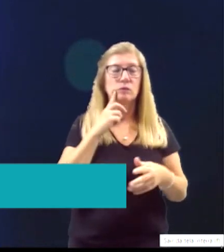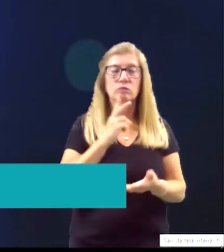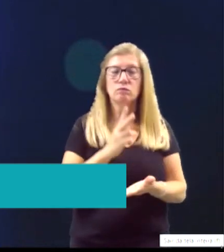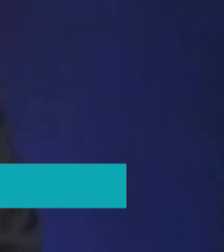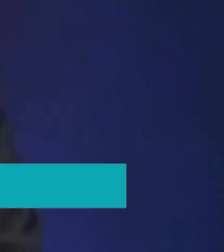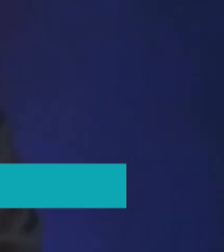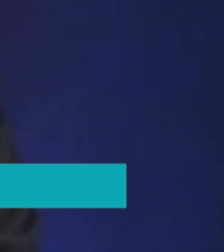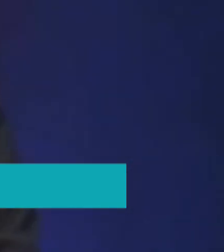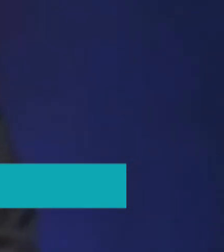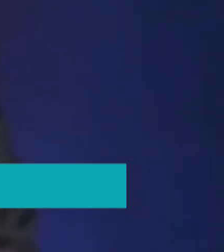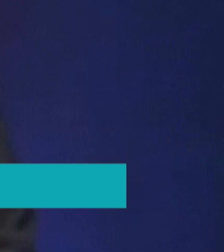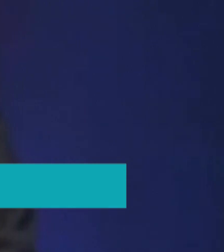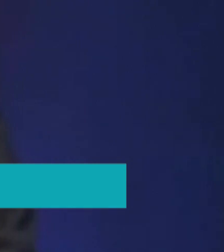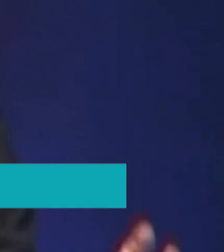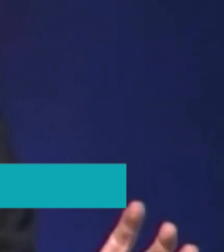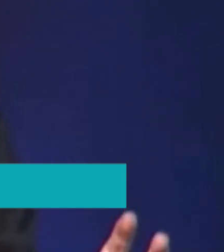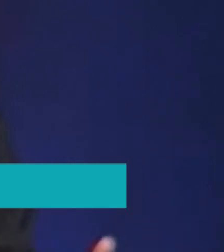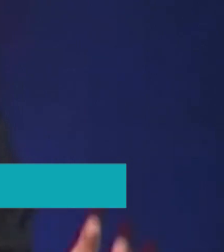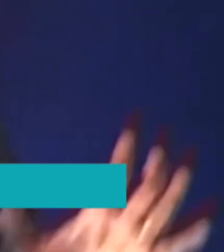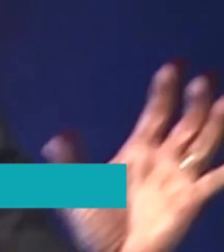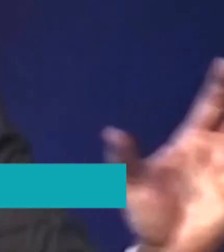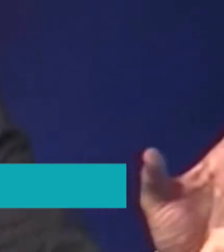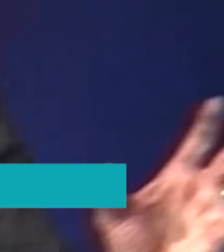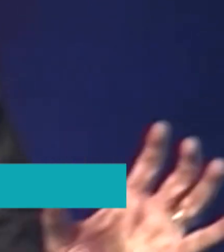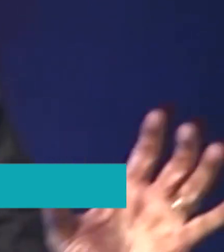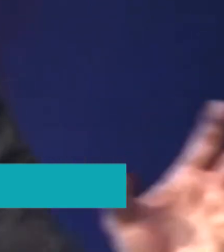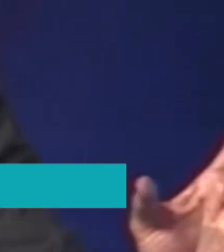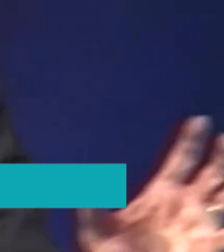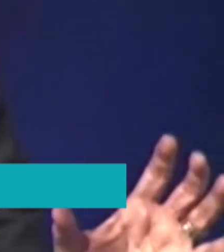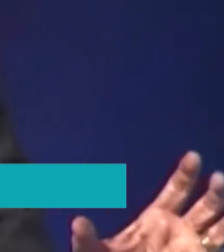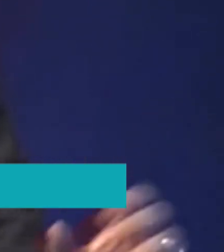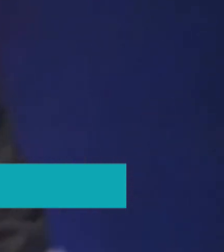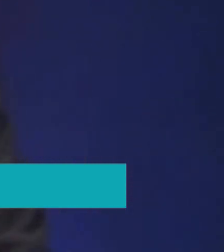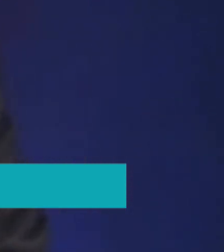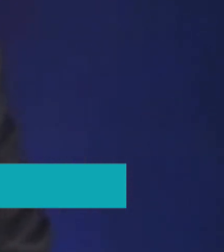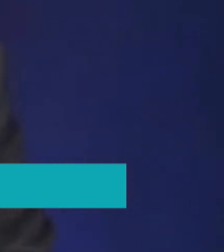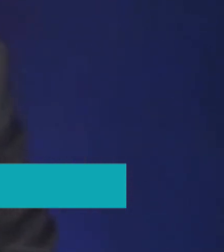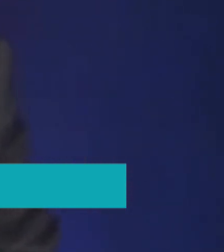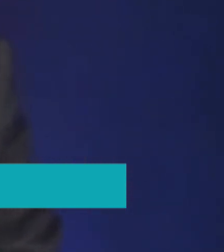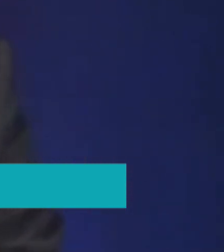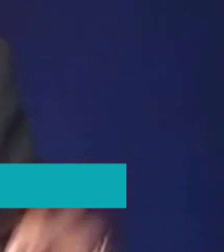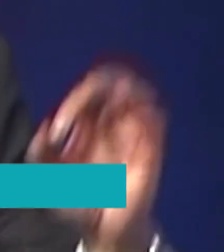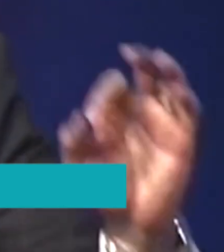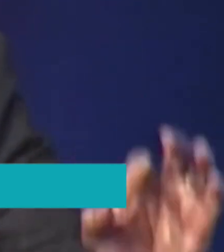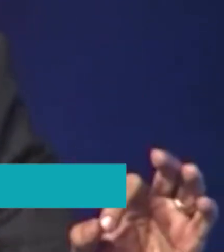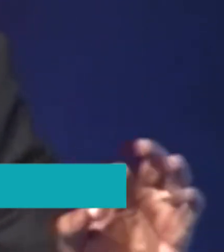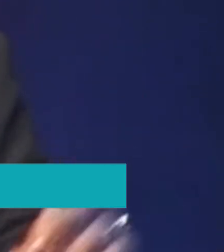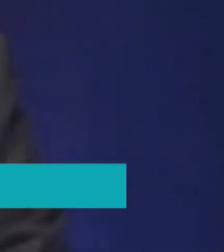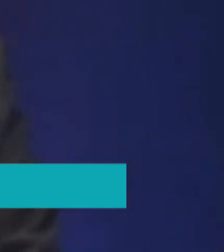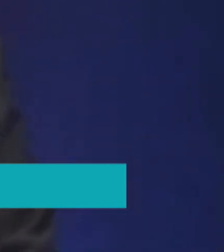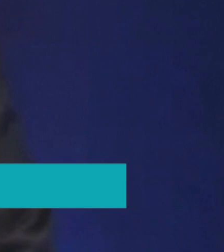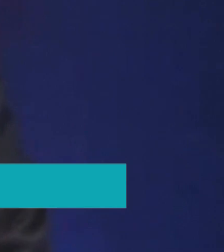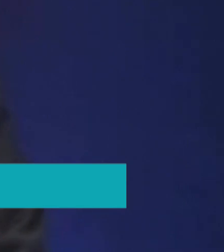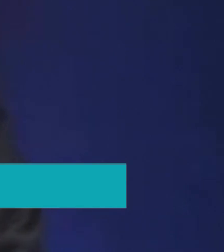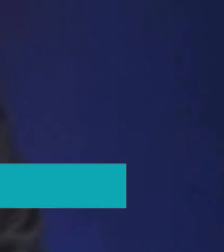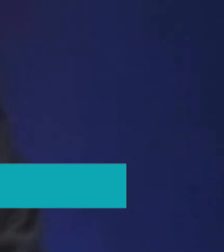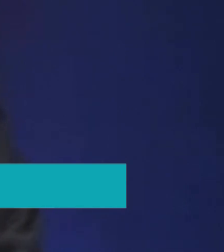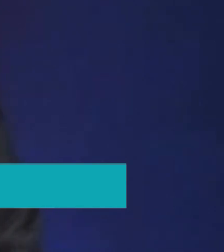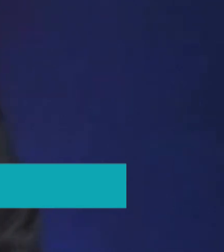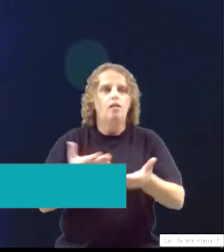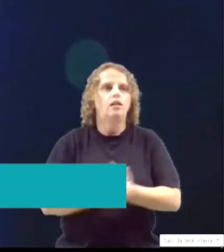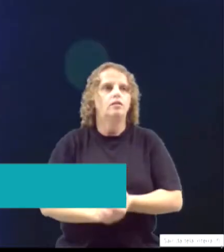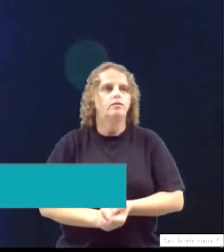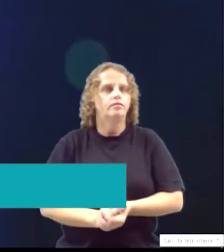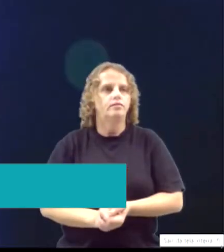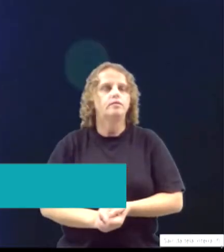Tereza Cristina. O presidente da Câmara disse que está negociando com o presidente do Senado, com o ministro da Economia e com o ministro da Casa